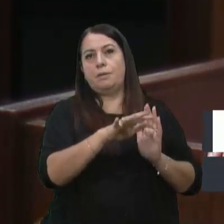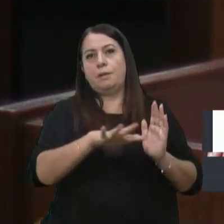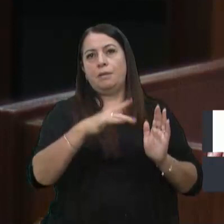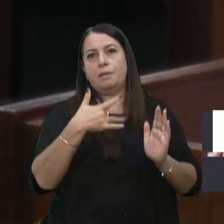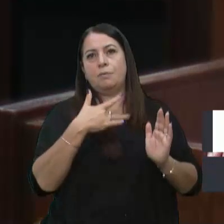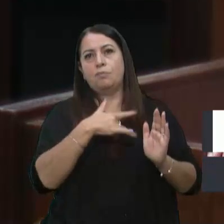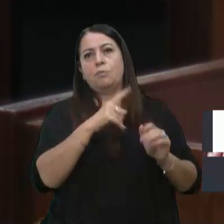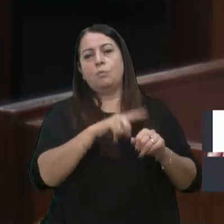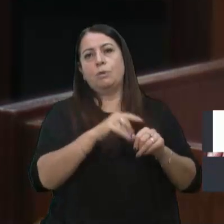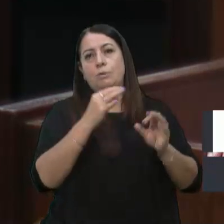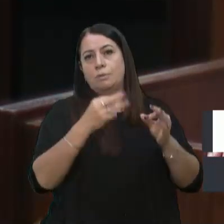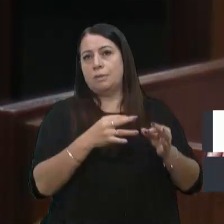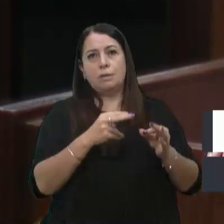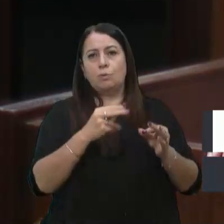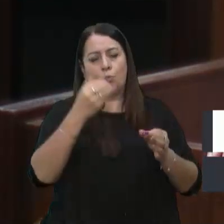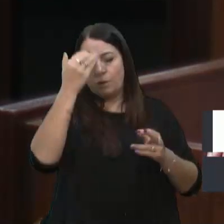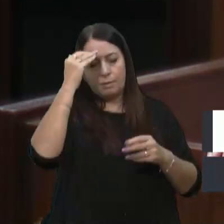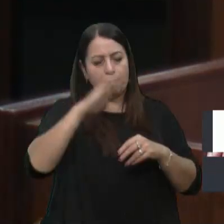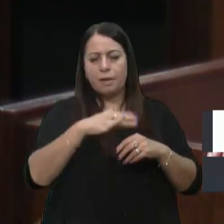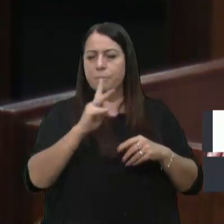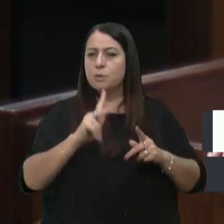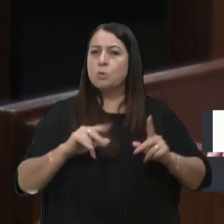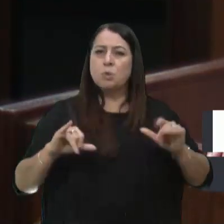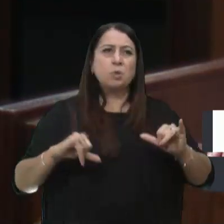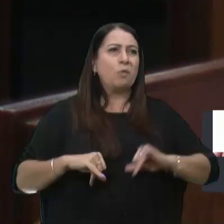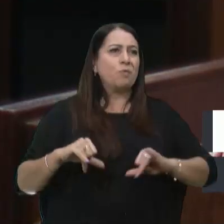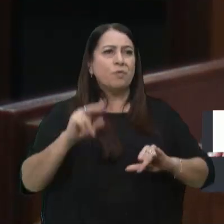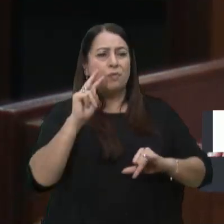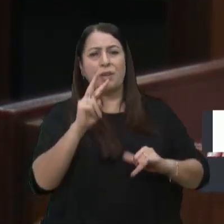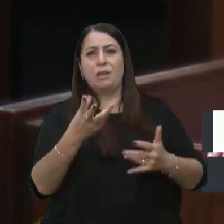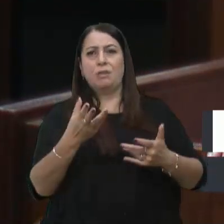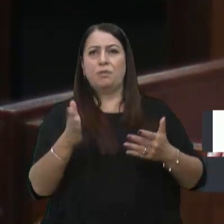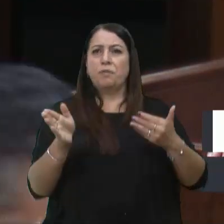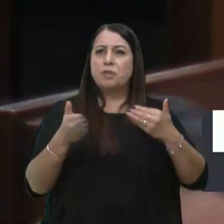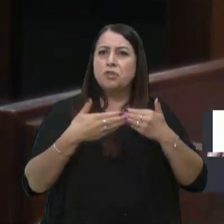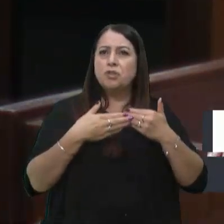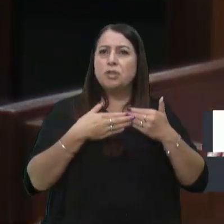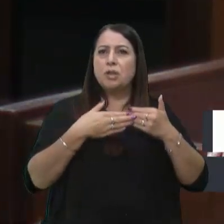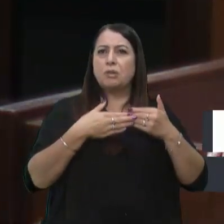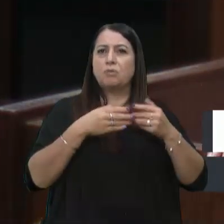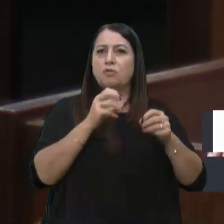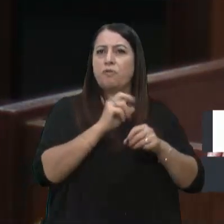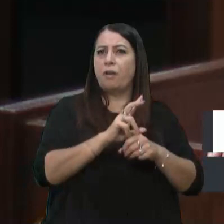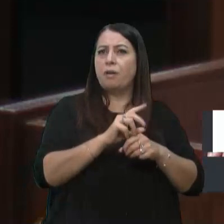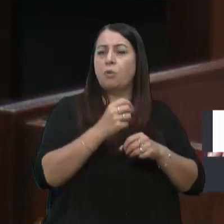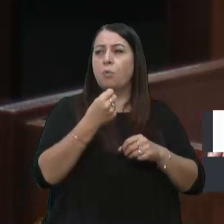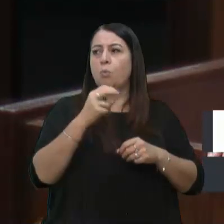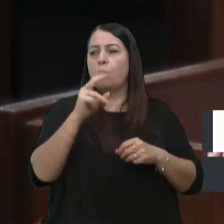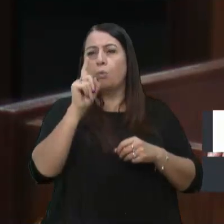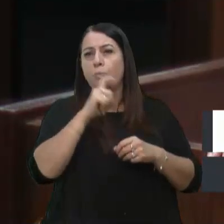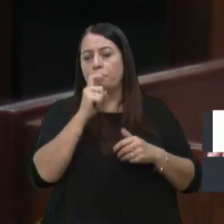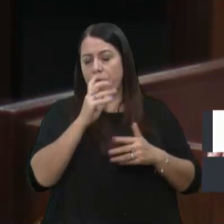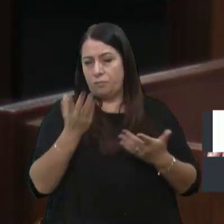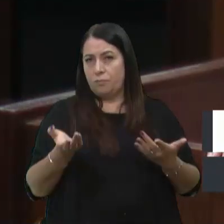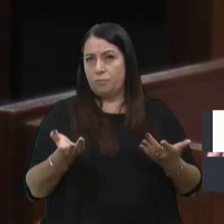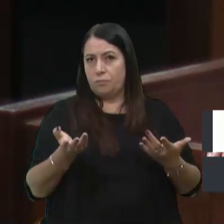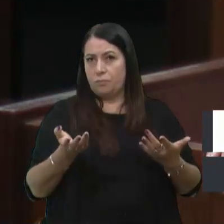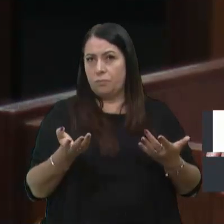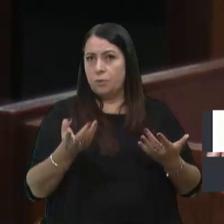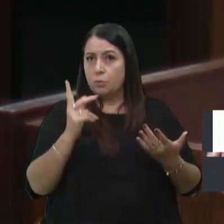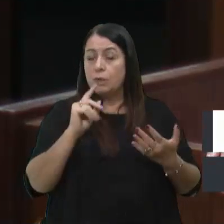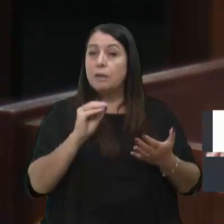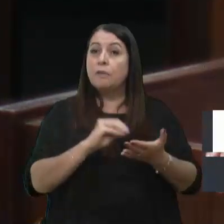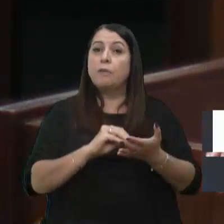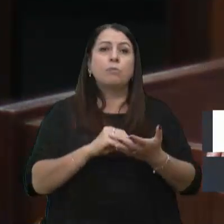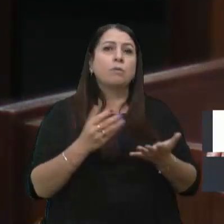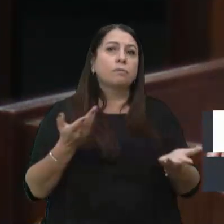nós não aguentamos mais ver pessoas sofrendo fechamento de leitos ou mentiras o que está